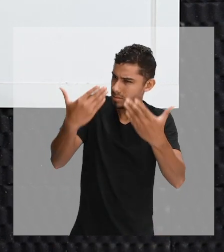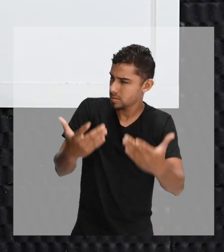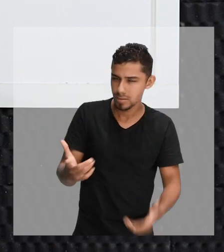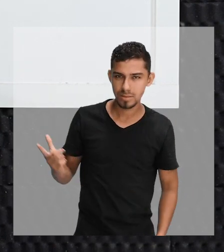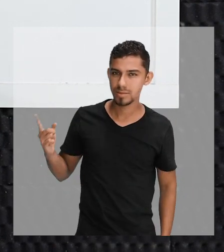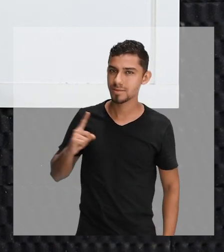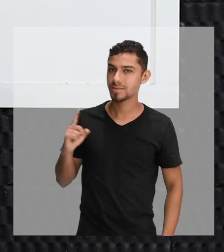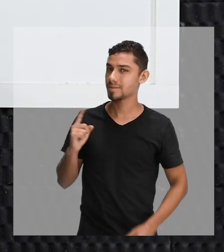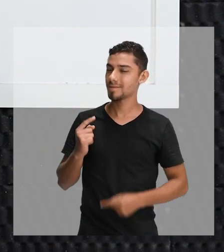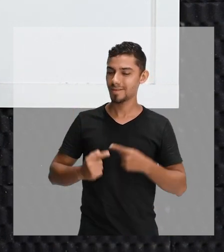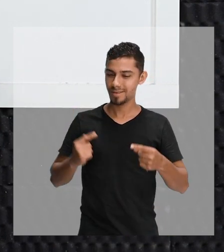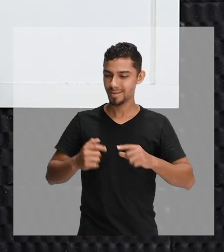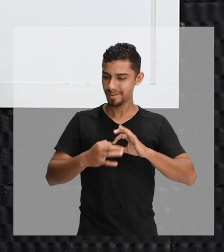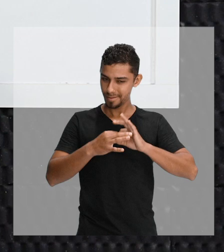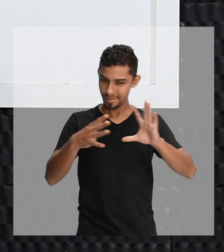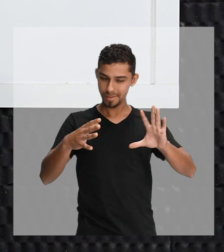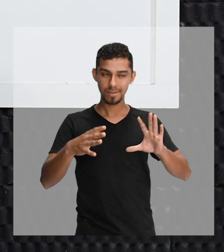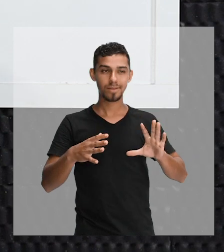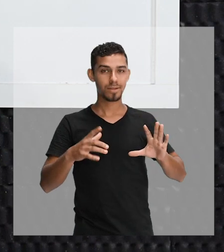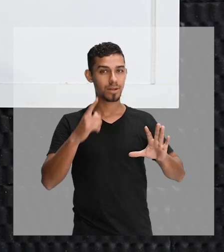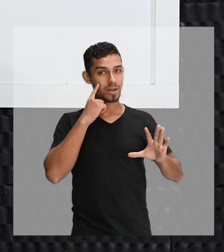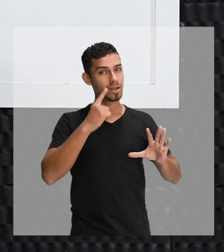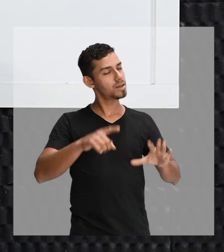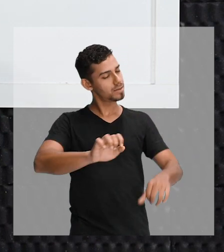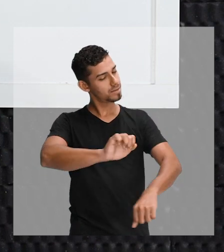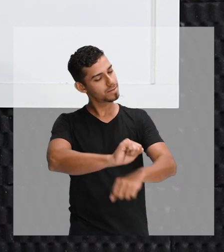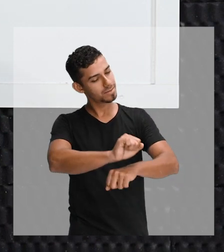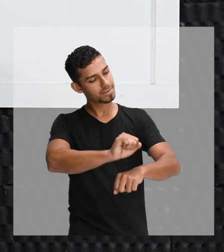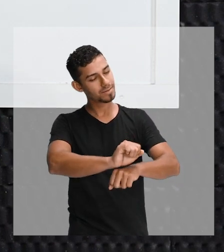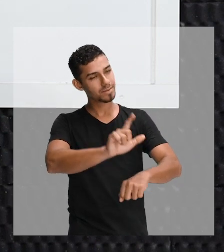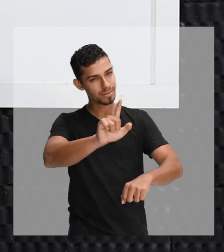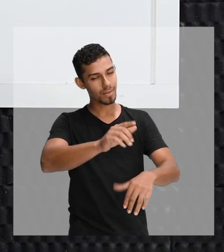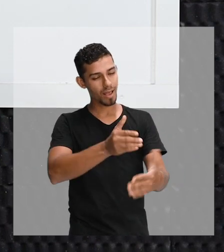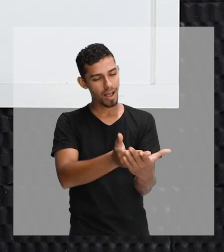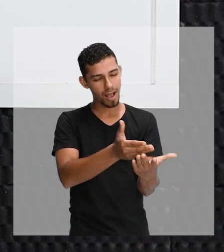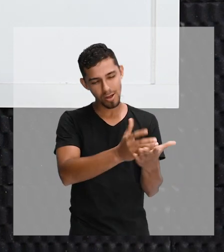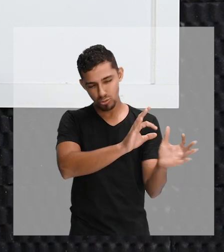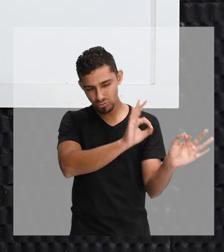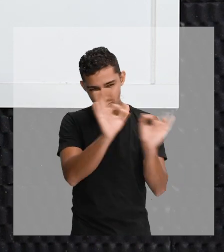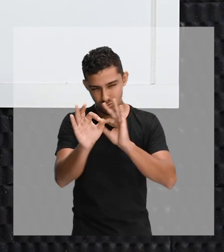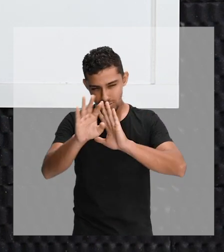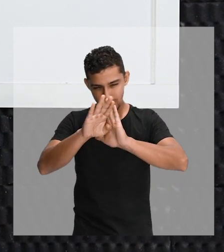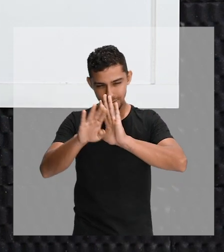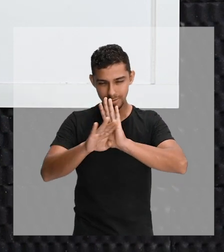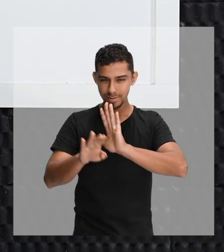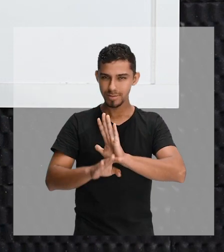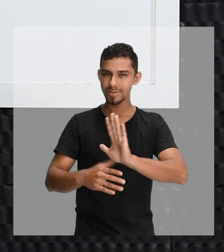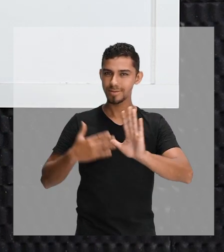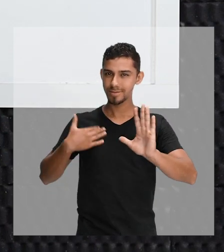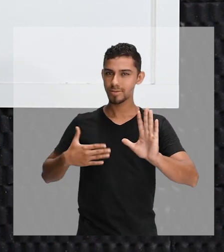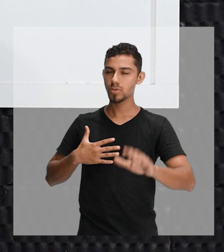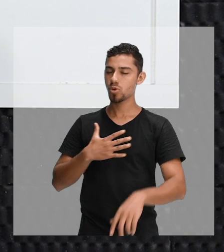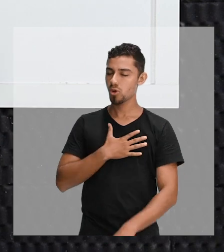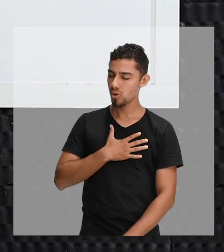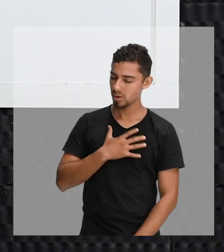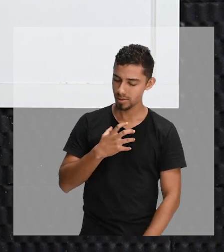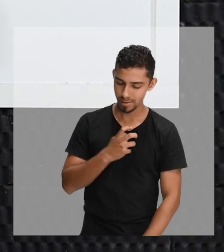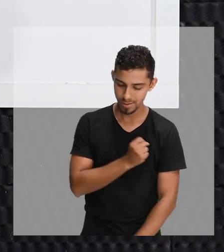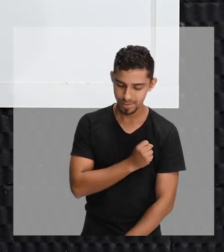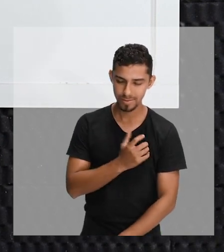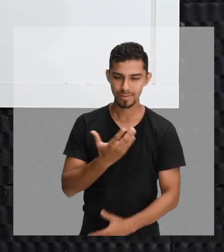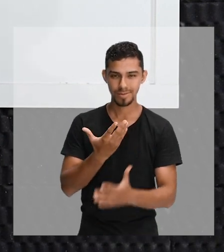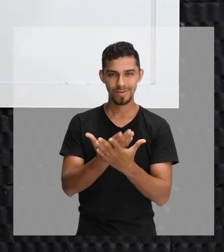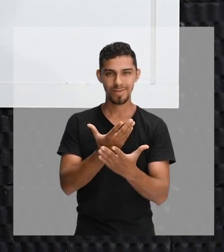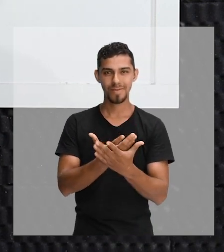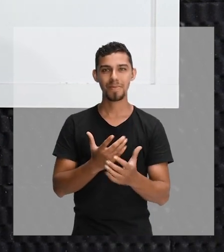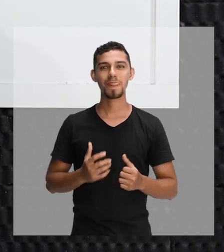uma discussão muito grande sobre isso. Então, calma, espera a aula sobre o contratualismo, aguarda ela aí, que tu vai gostar muito dela. Aí